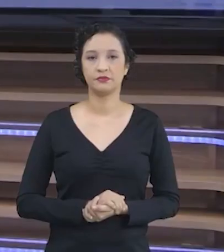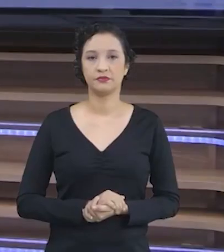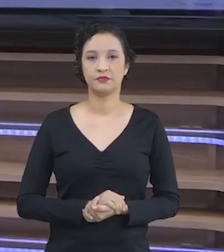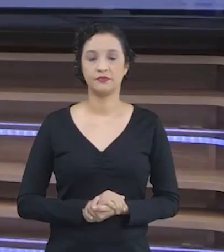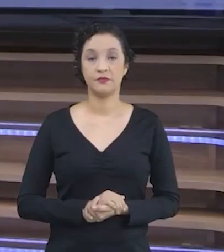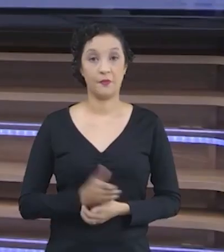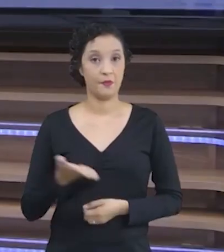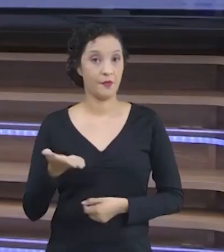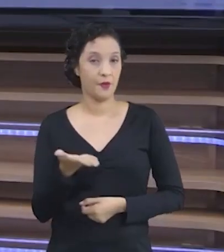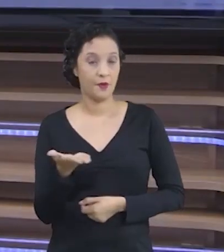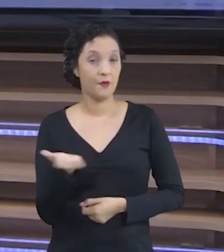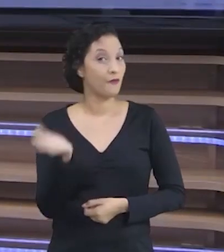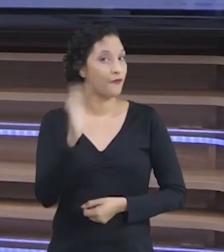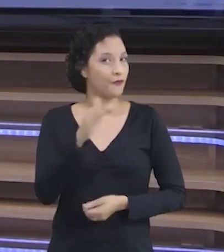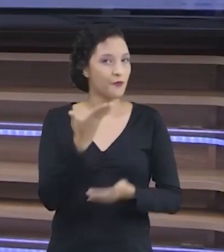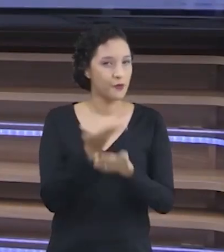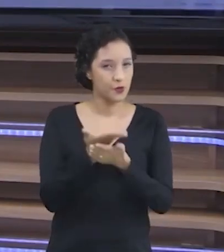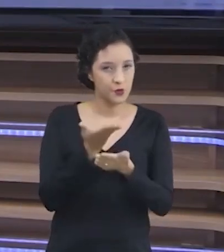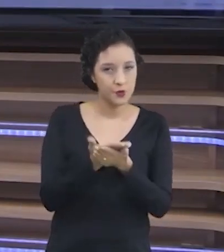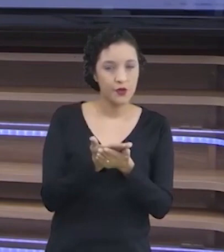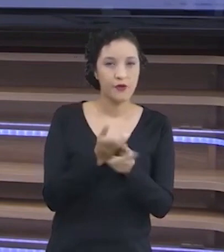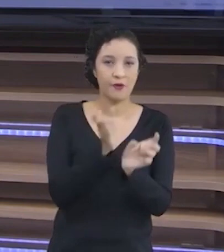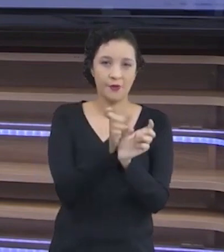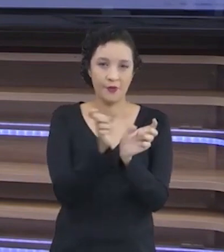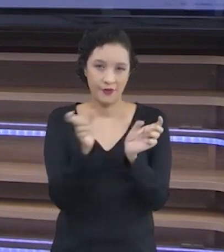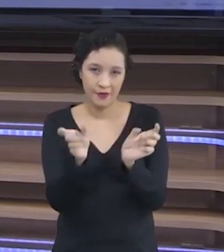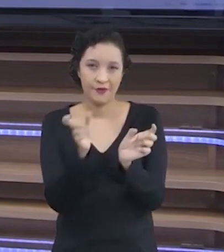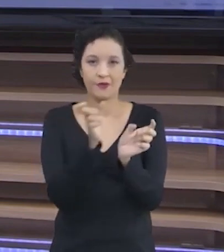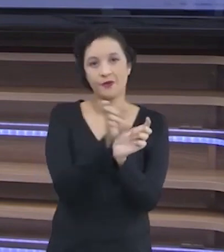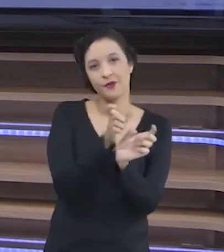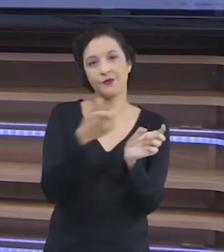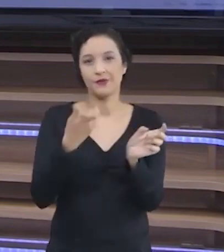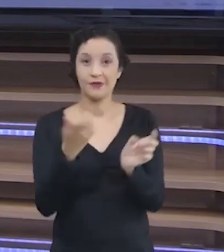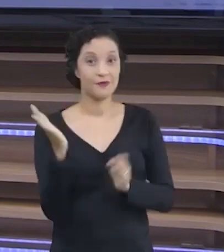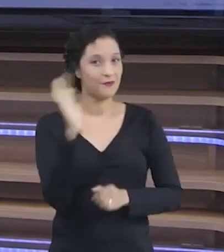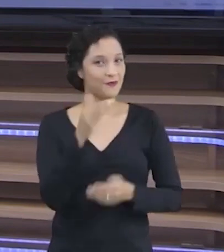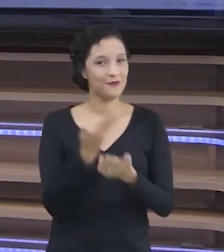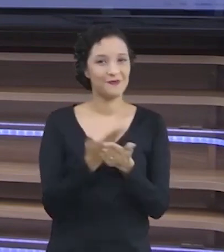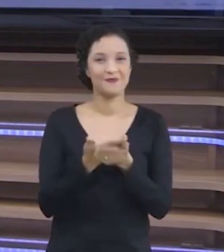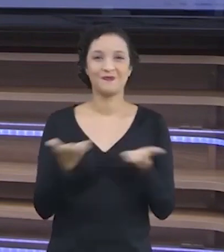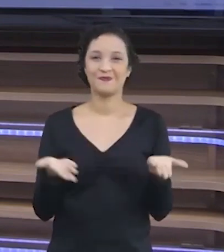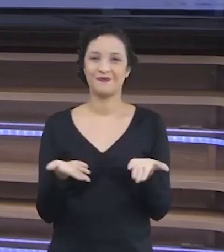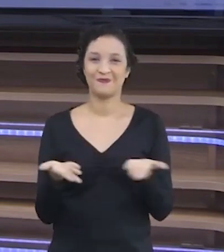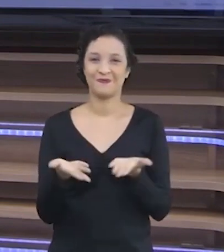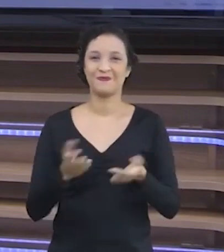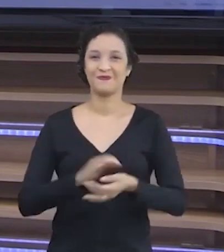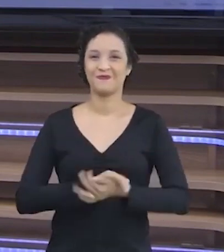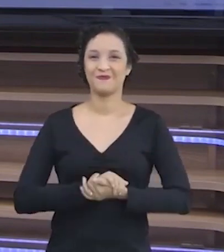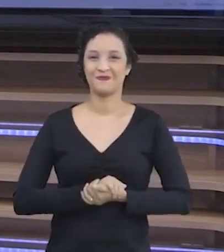Agora, vamos estudar mais um pouco sobre conotação e denotação. Vamos lá para a nossa aula de hoje?